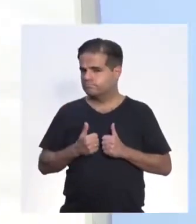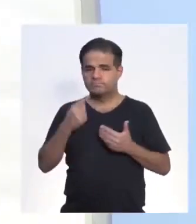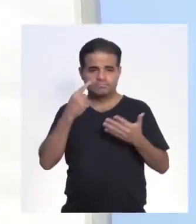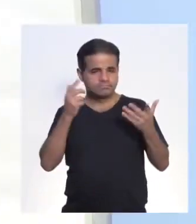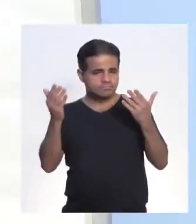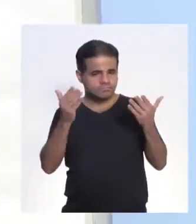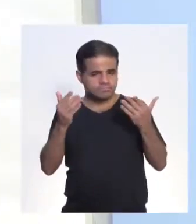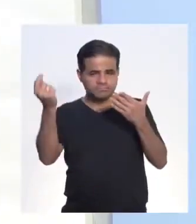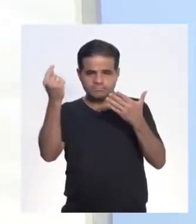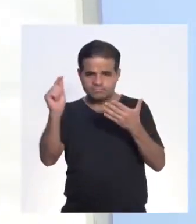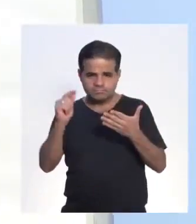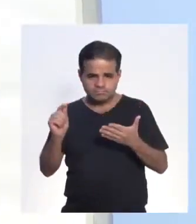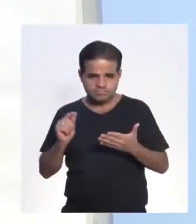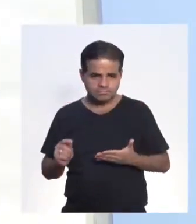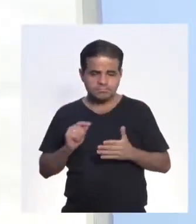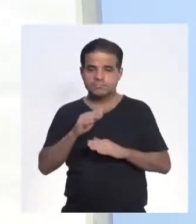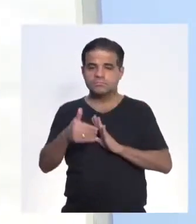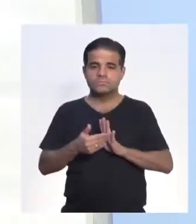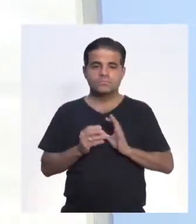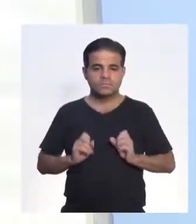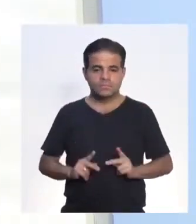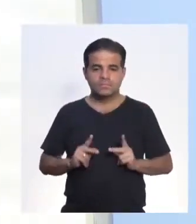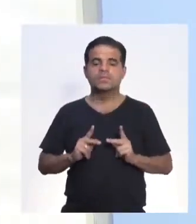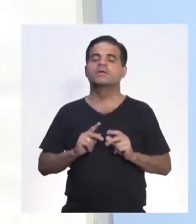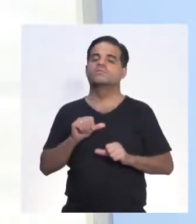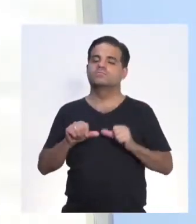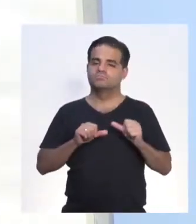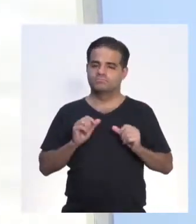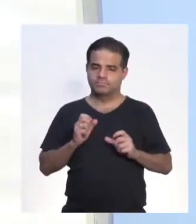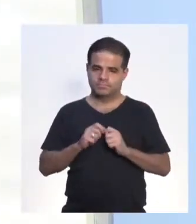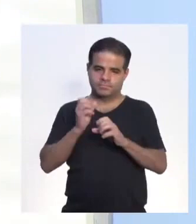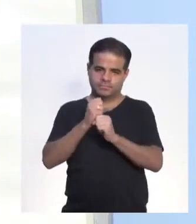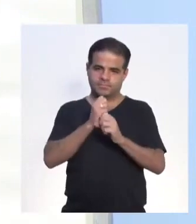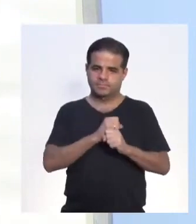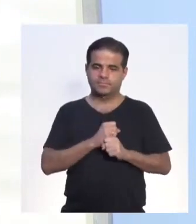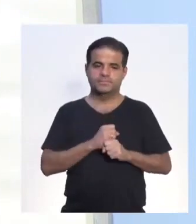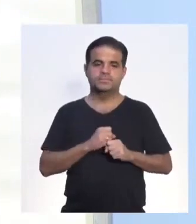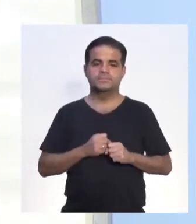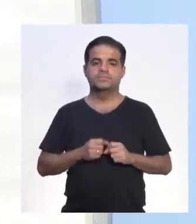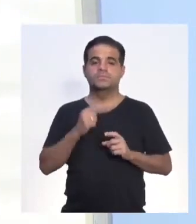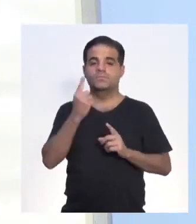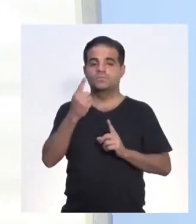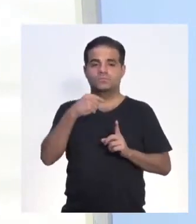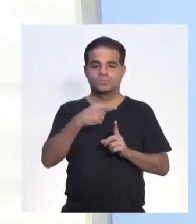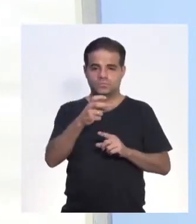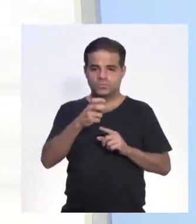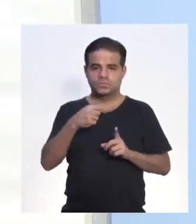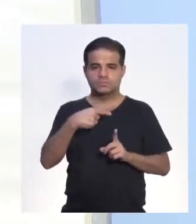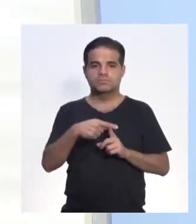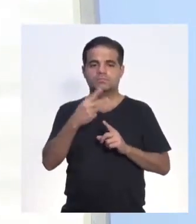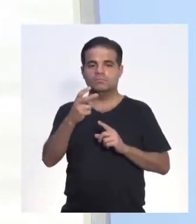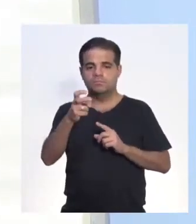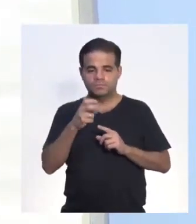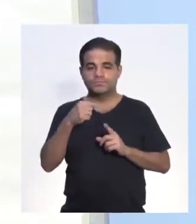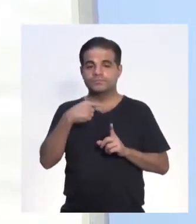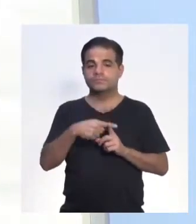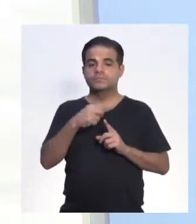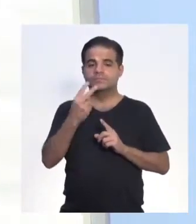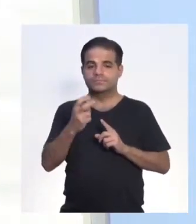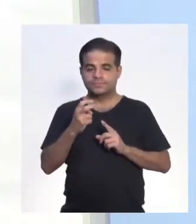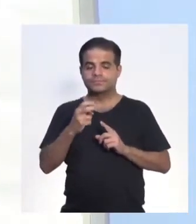se mudou o sinal de quem tinha que mudar. Agora vamos fazer as contas. 1x mais 2x, 3x. Mais